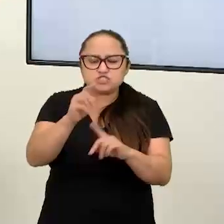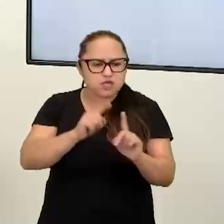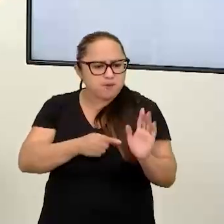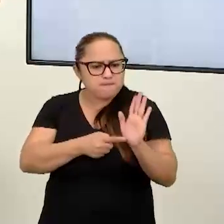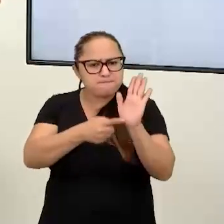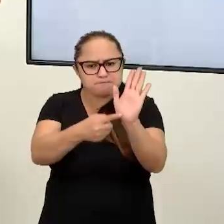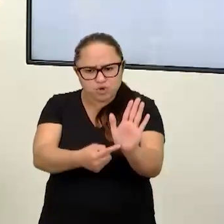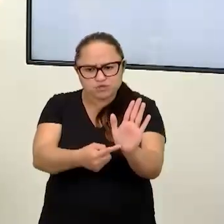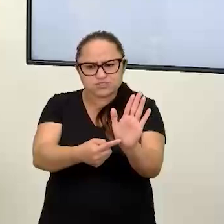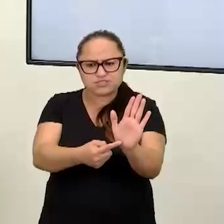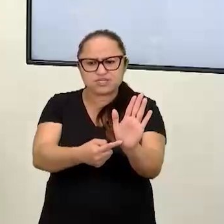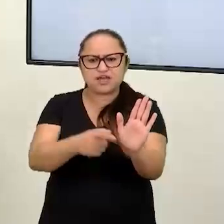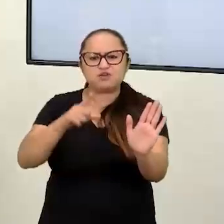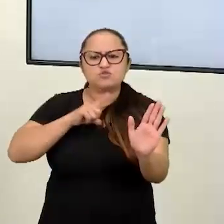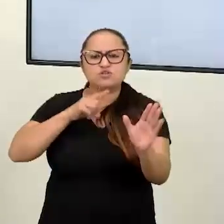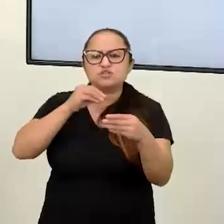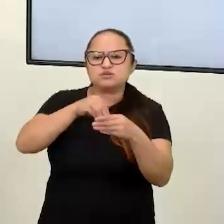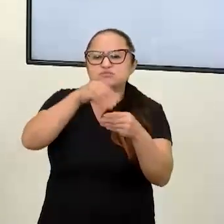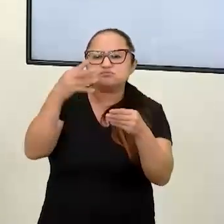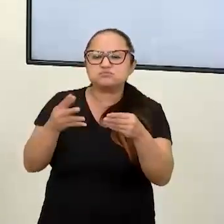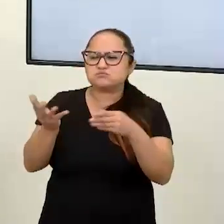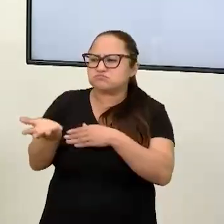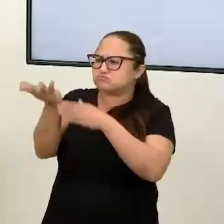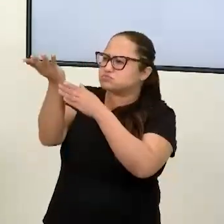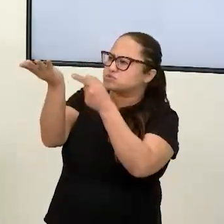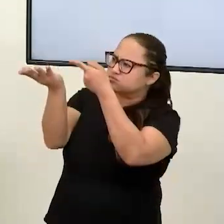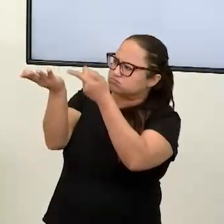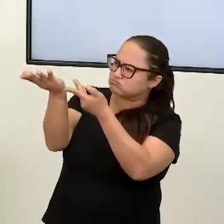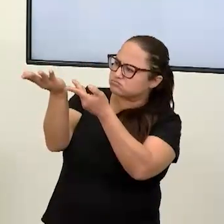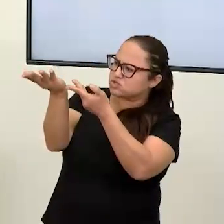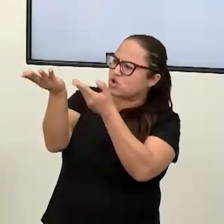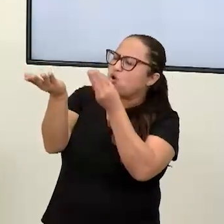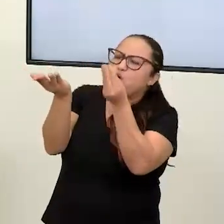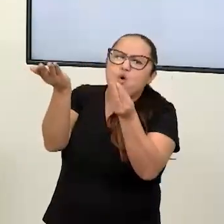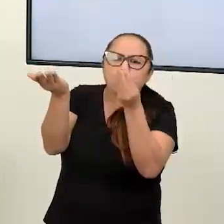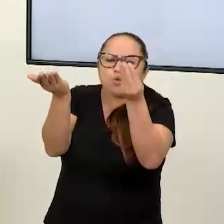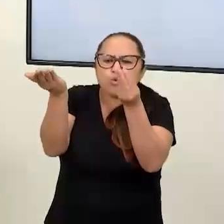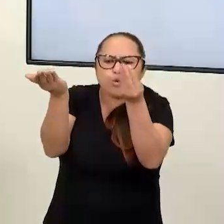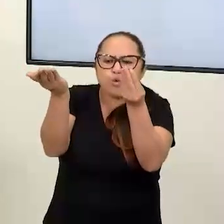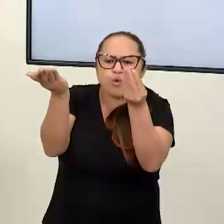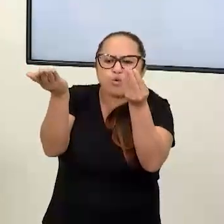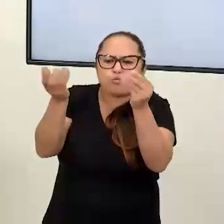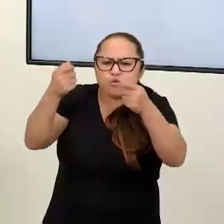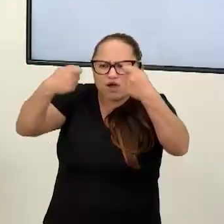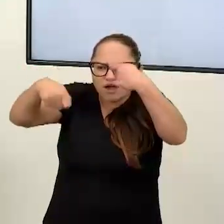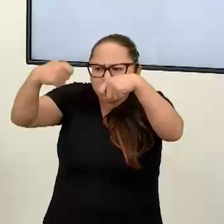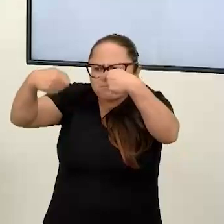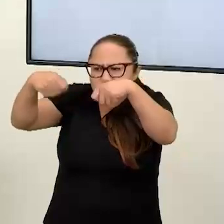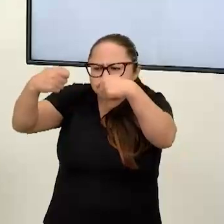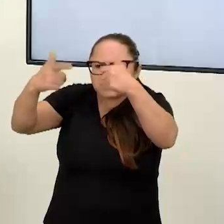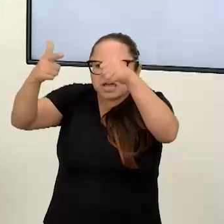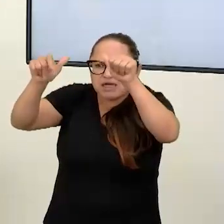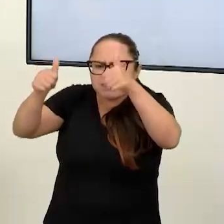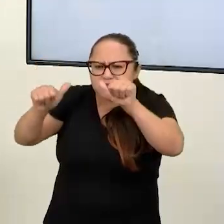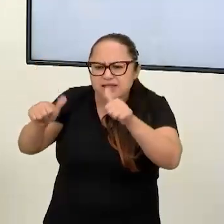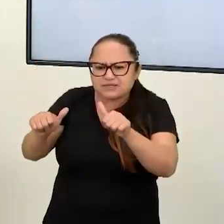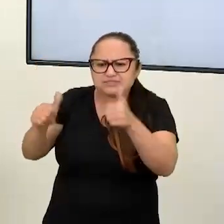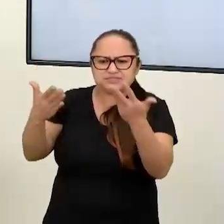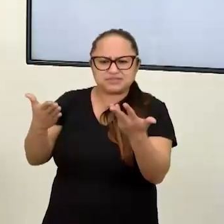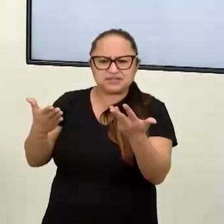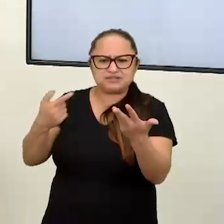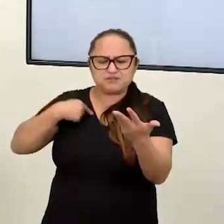esse conteúdo, né, suspender para analisar de uma maneira mais profunda, mais histórica, né,